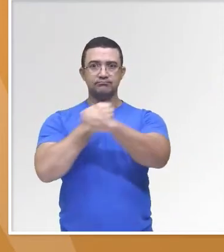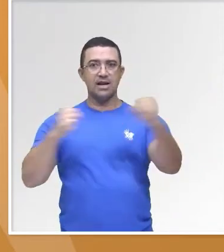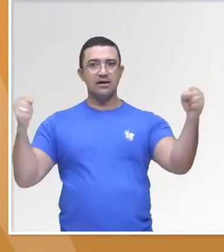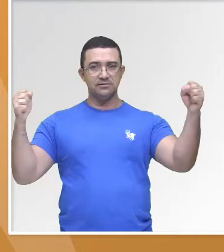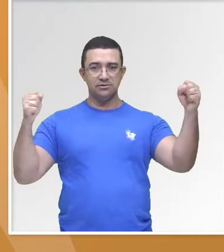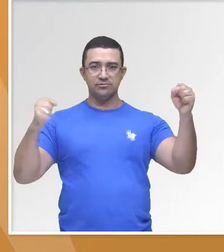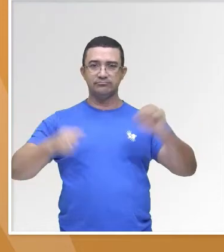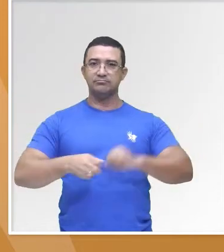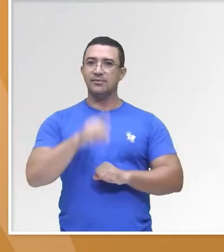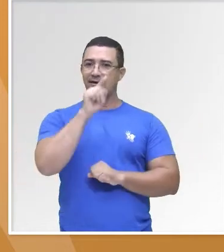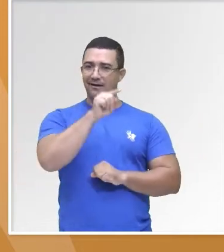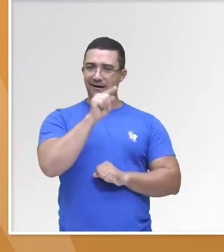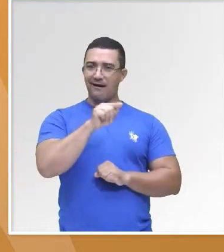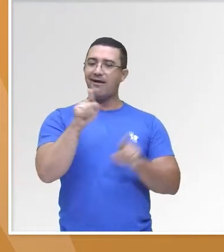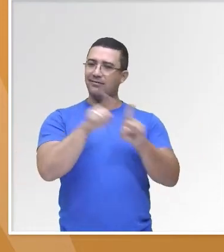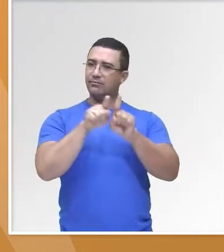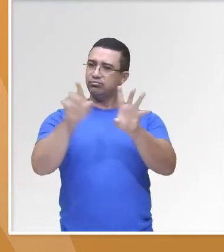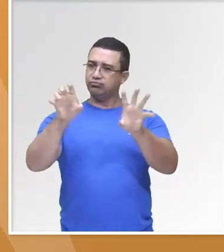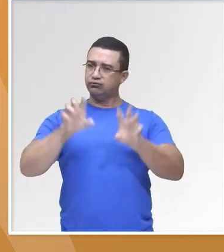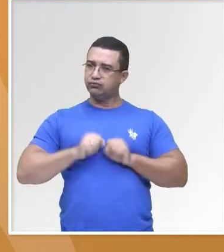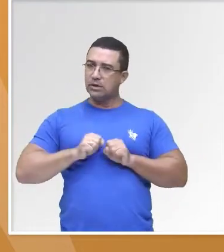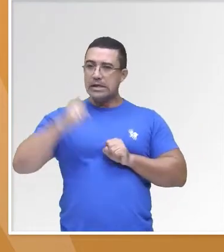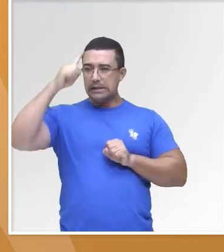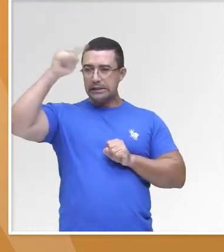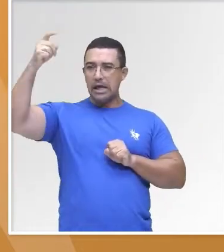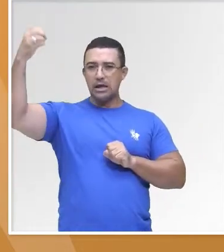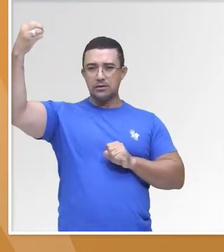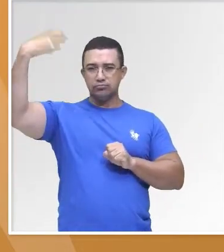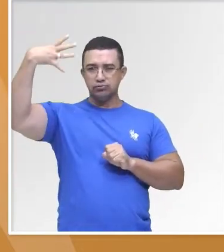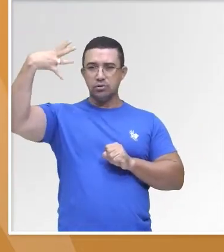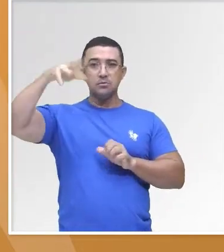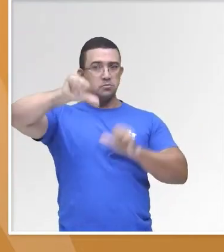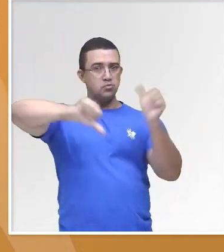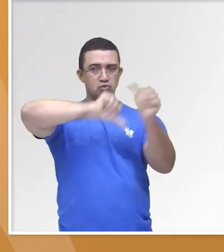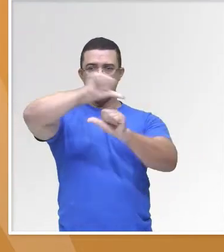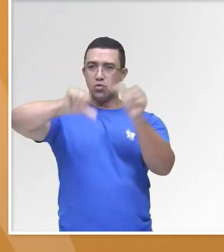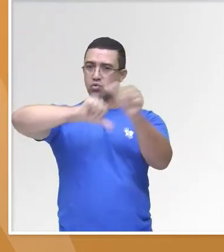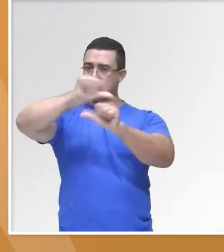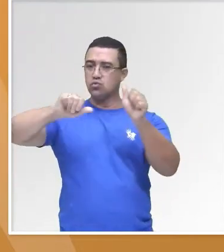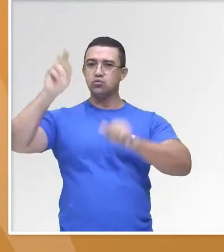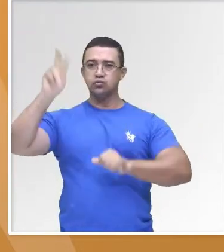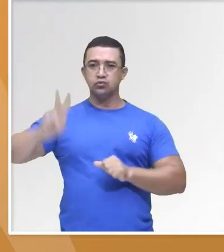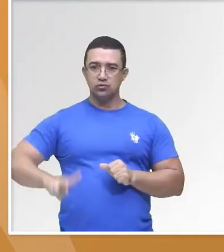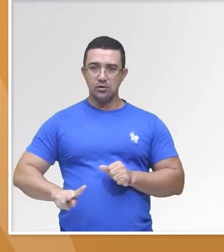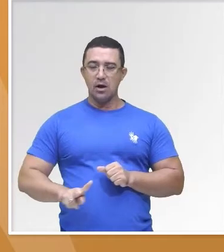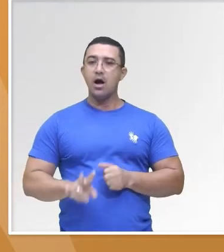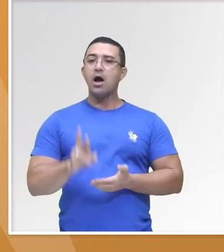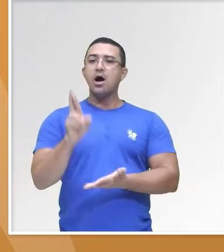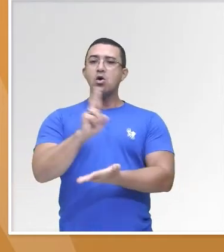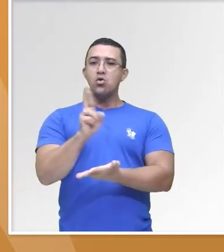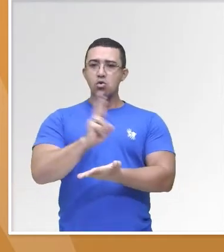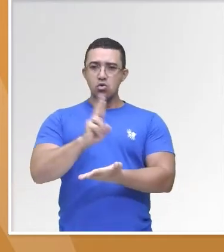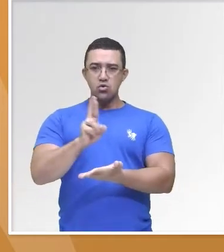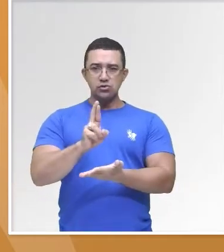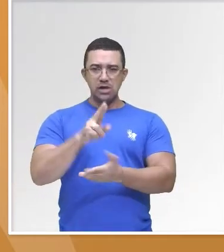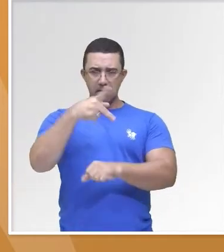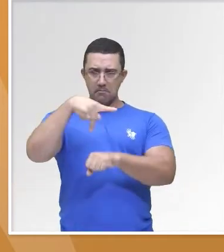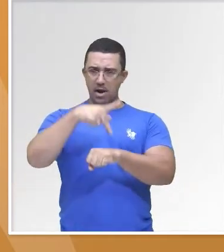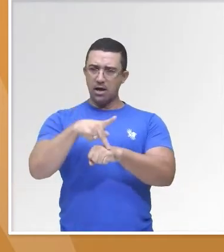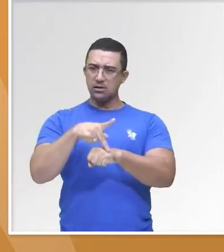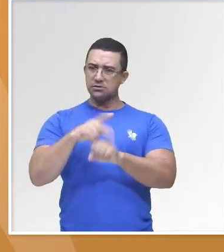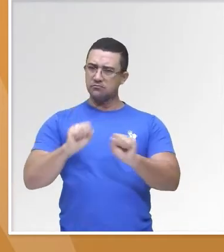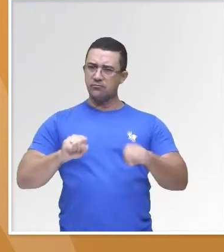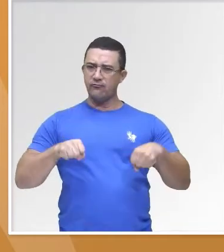déspota esclarecida, é uma das mulheres a mudar a história, tornando a Rússia uma grande potência.